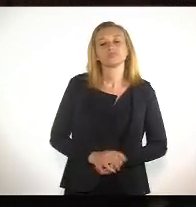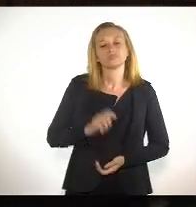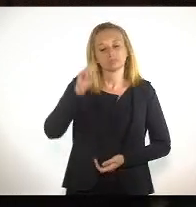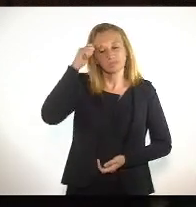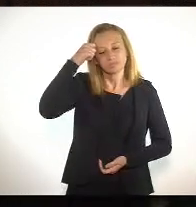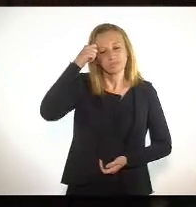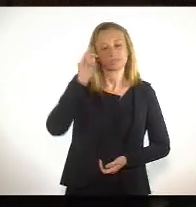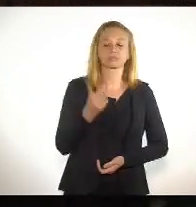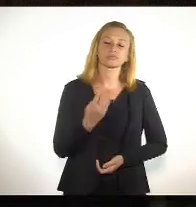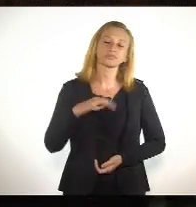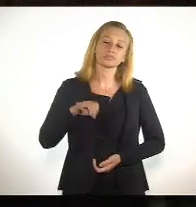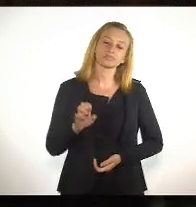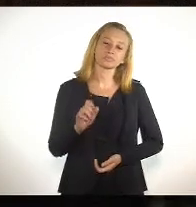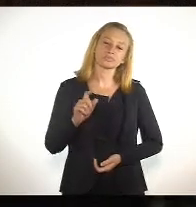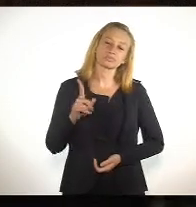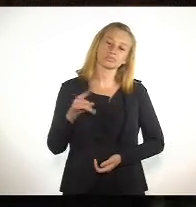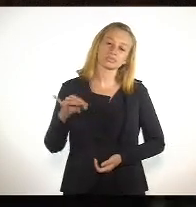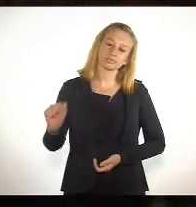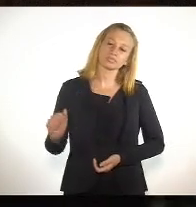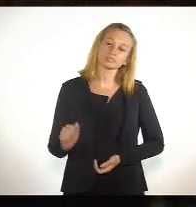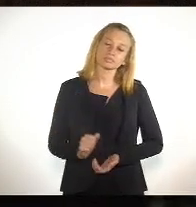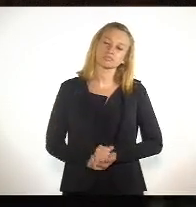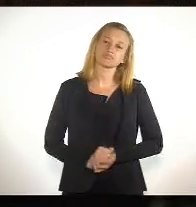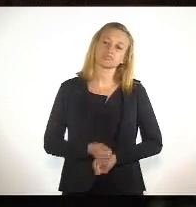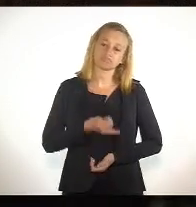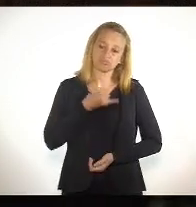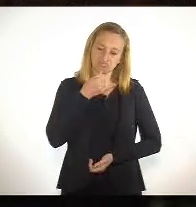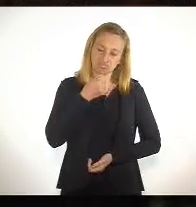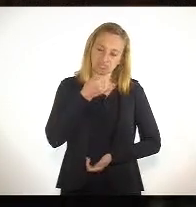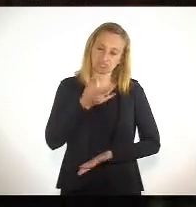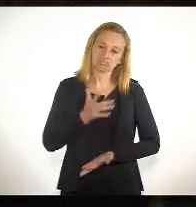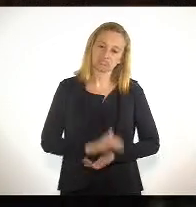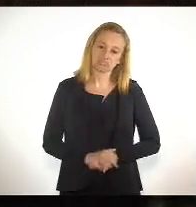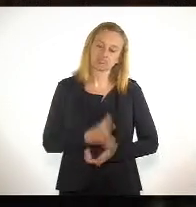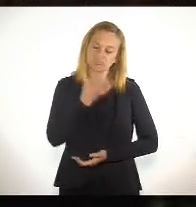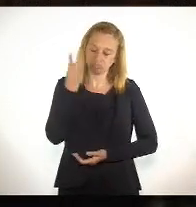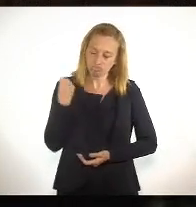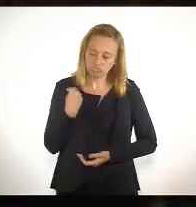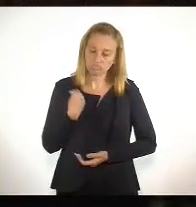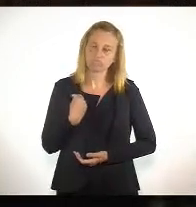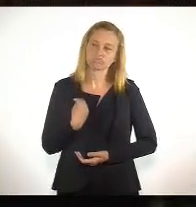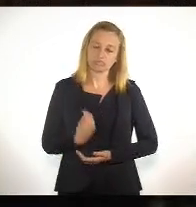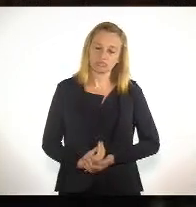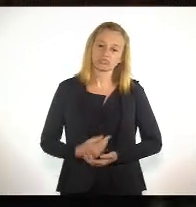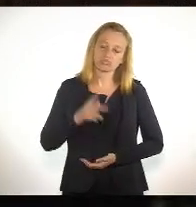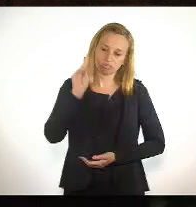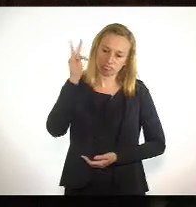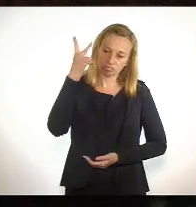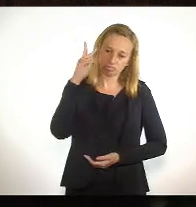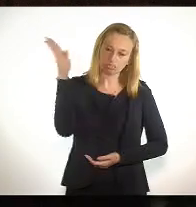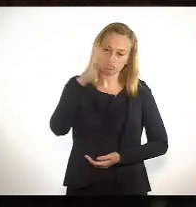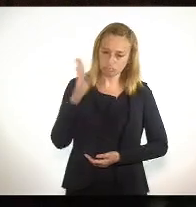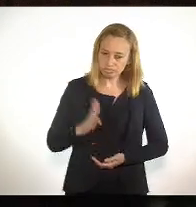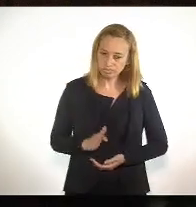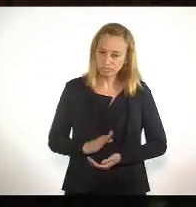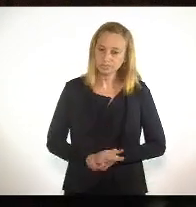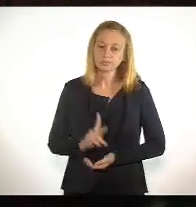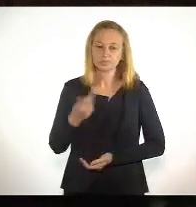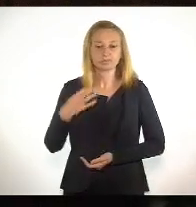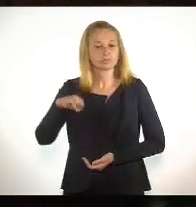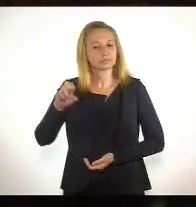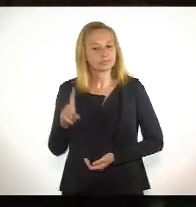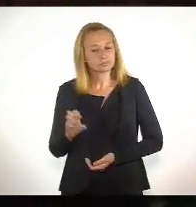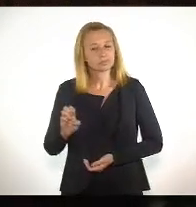negro Henrique Dias, que lamentavelmente tem sido esquecido na história do Brasil. Henrique